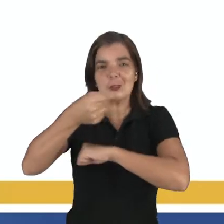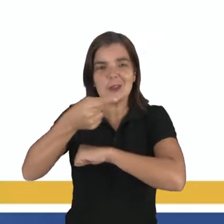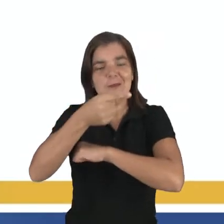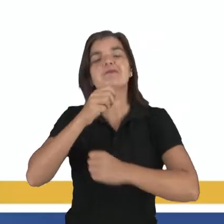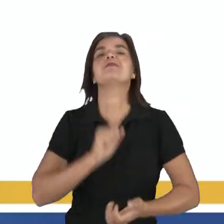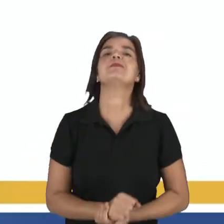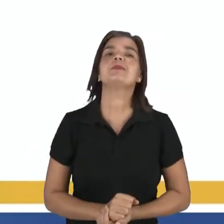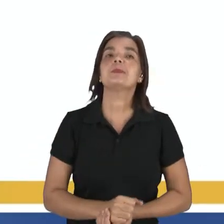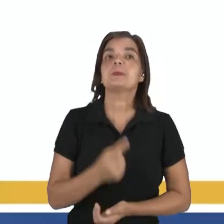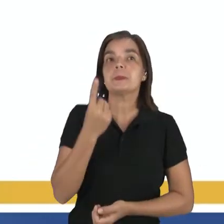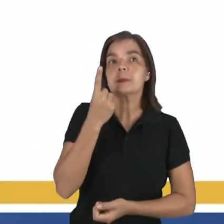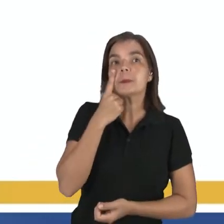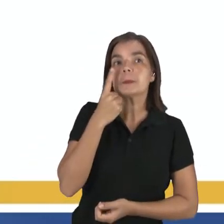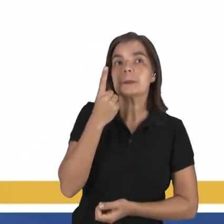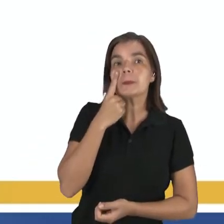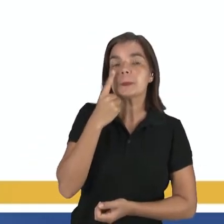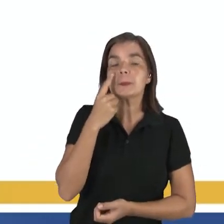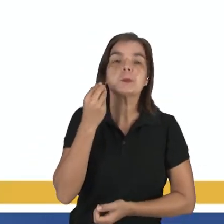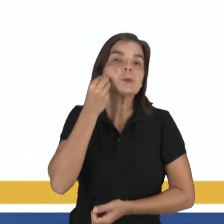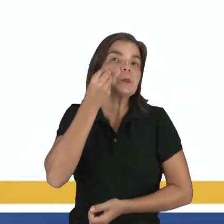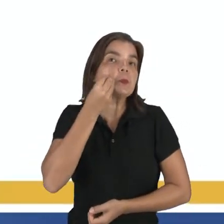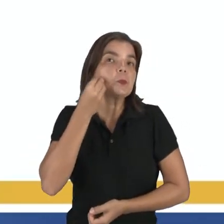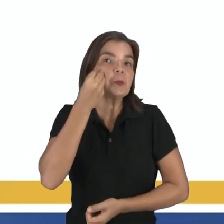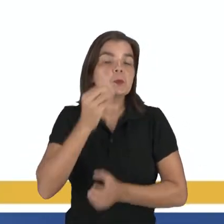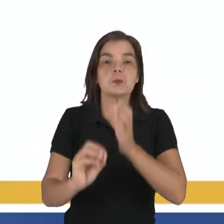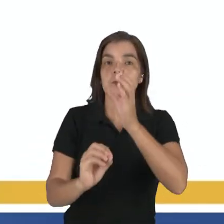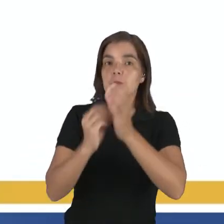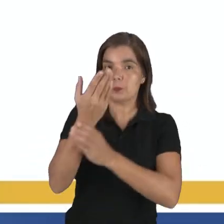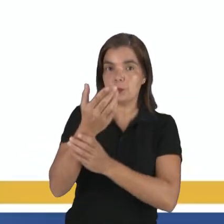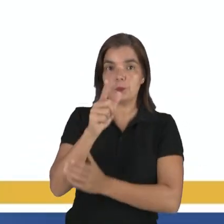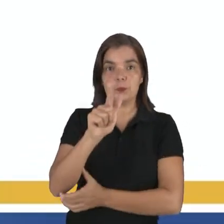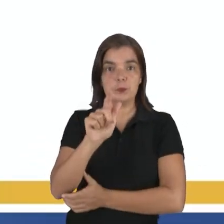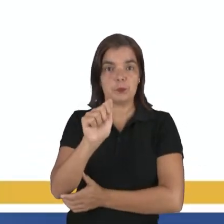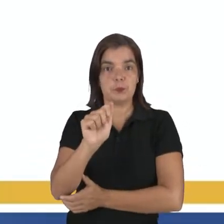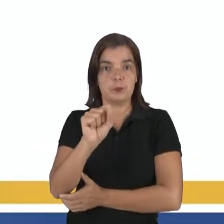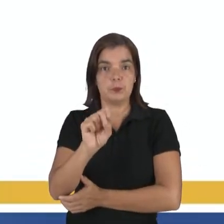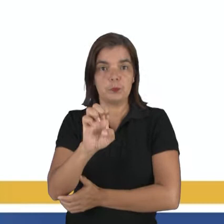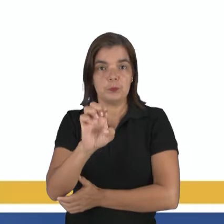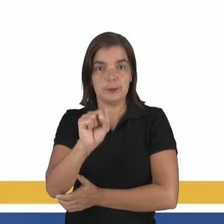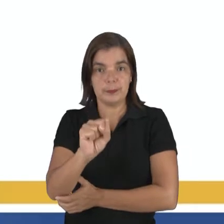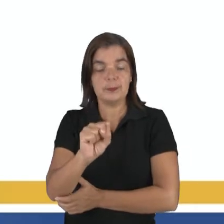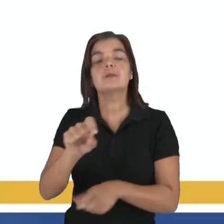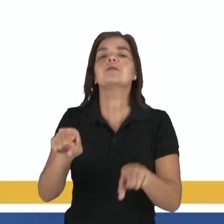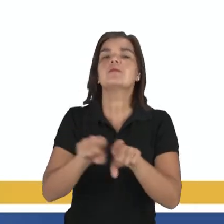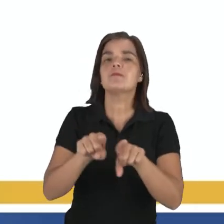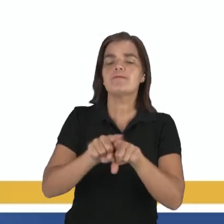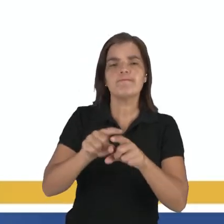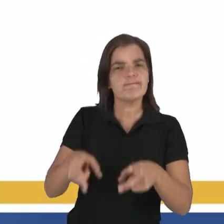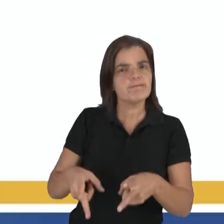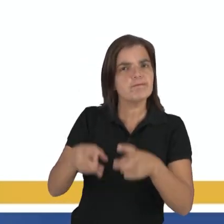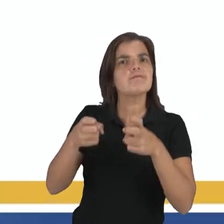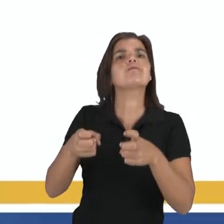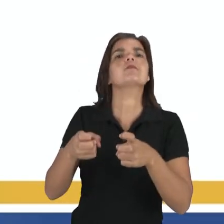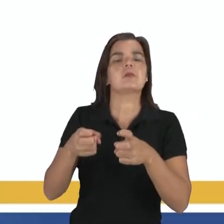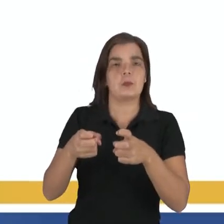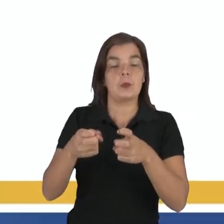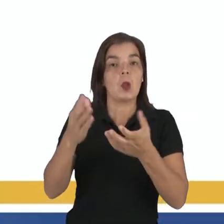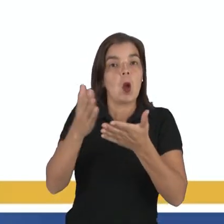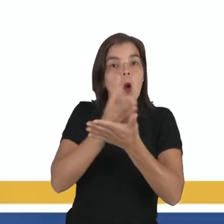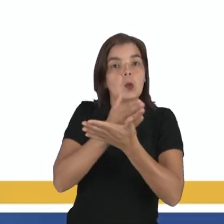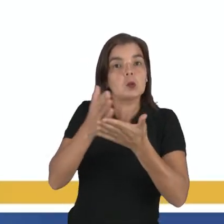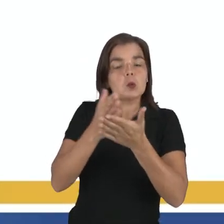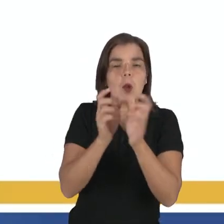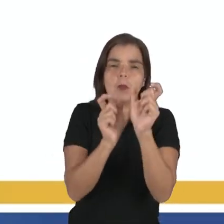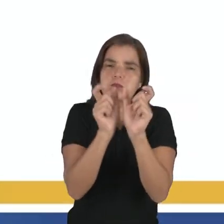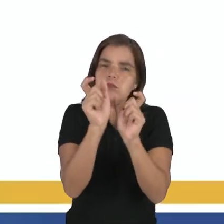átomos. Então, aqui é o experimento que ele realizou com gases a baixas pressões e ele percebeu